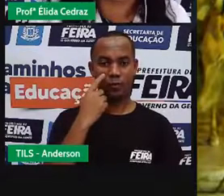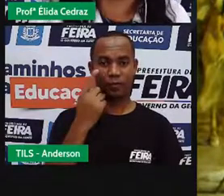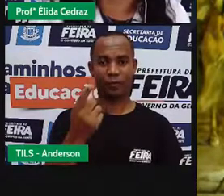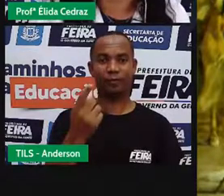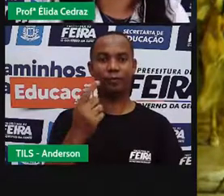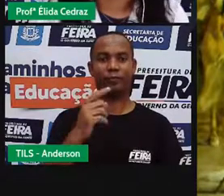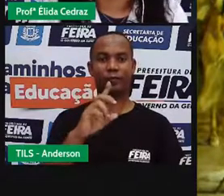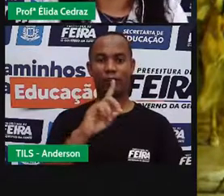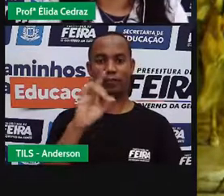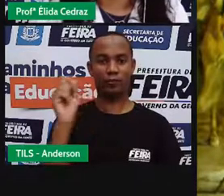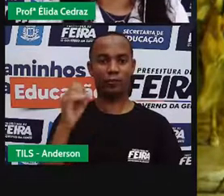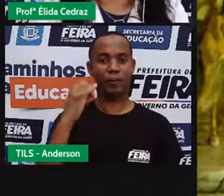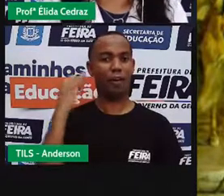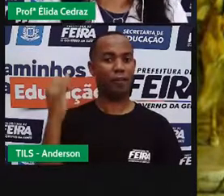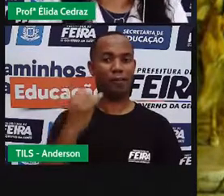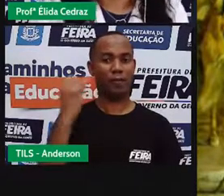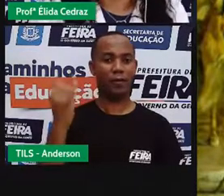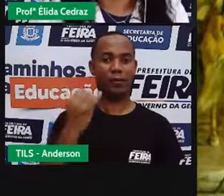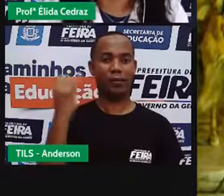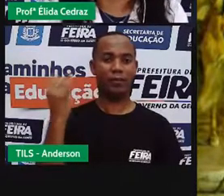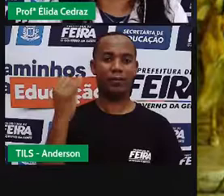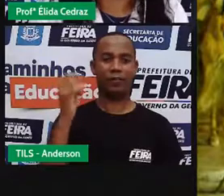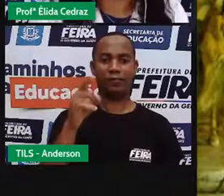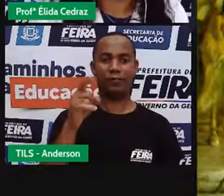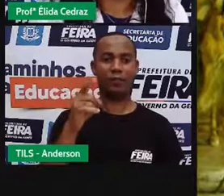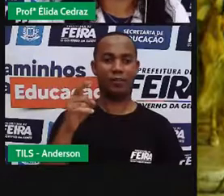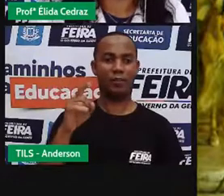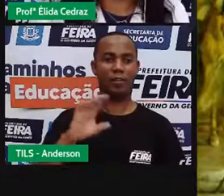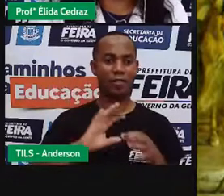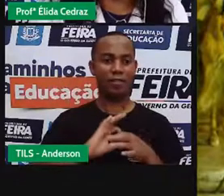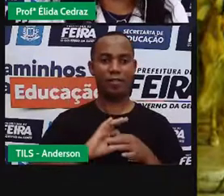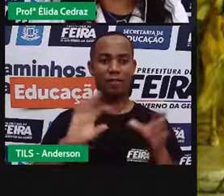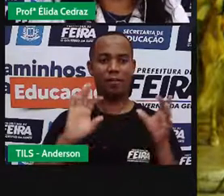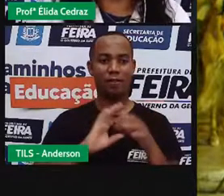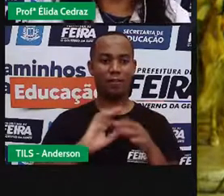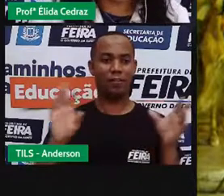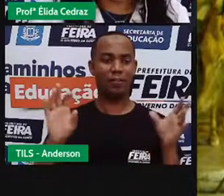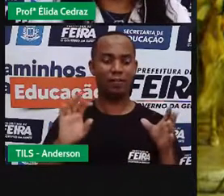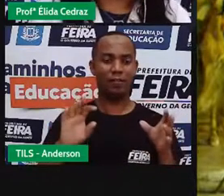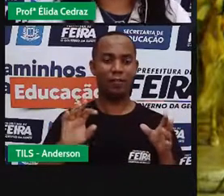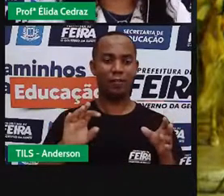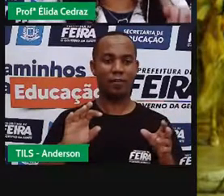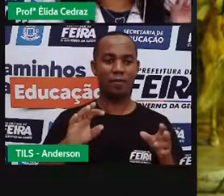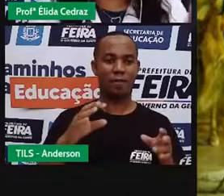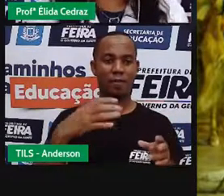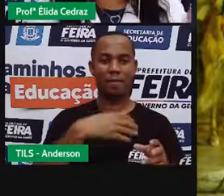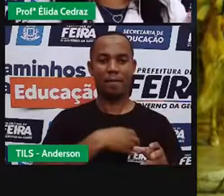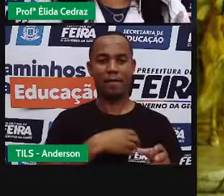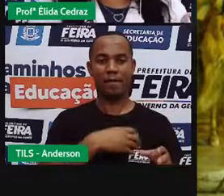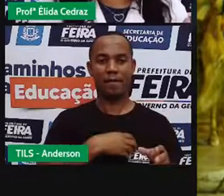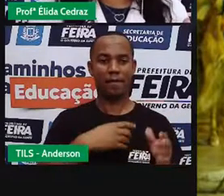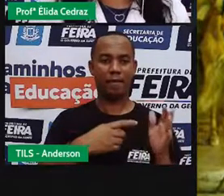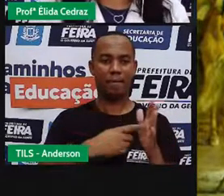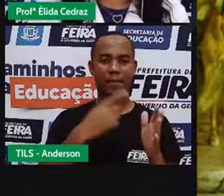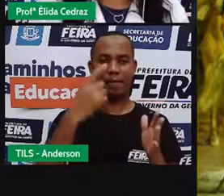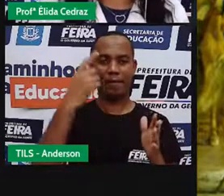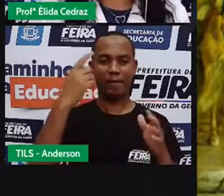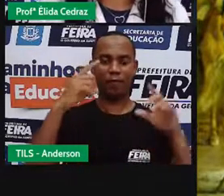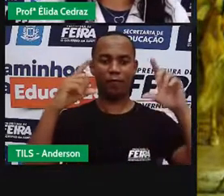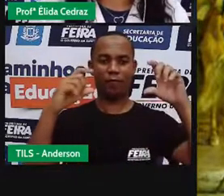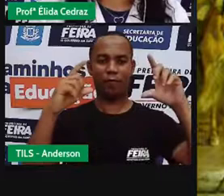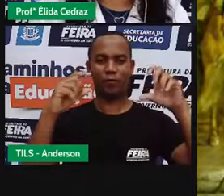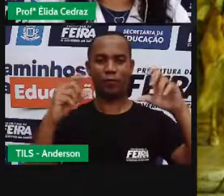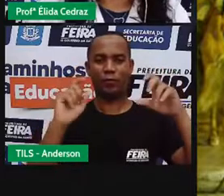2 de julho de 1823. A data da independência da Bahia. Daquela primeira imagem